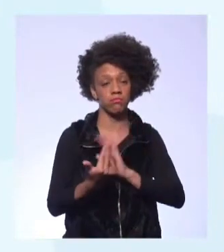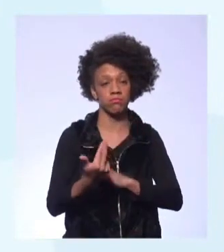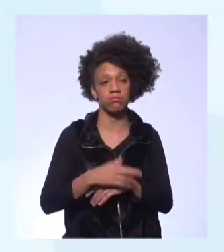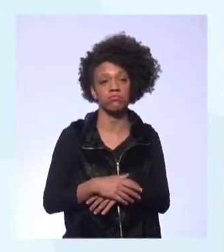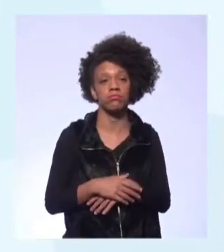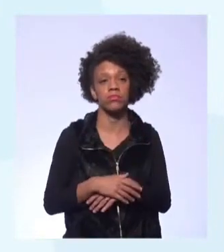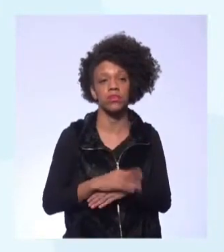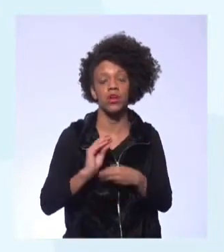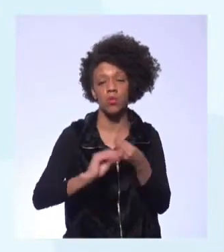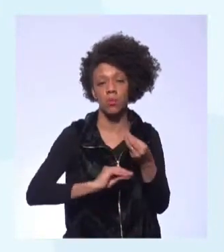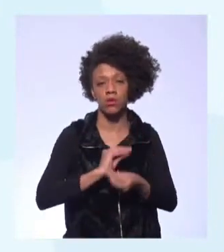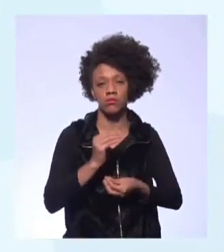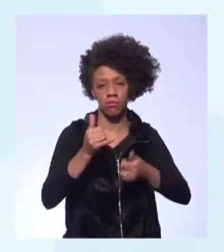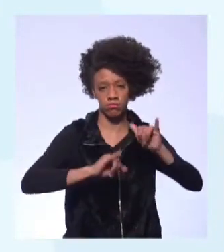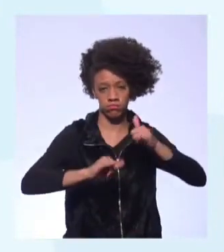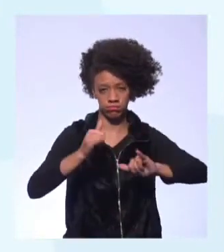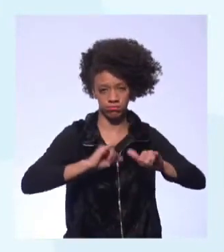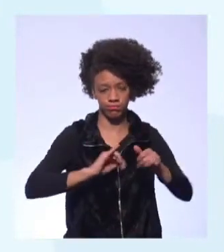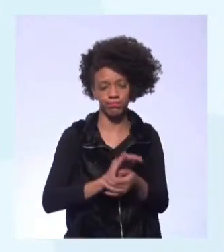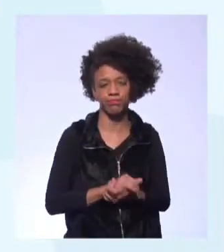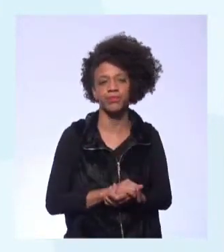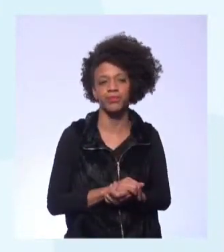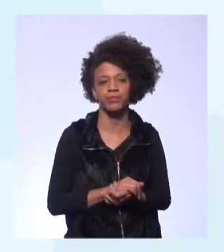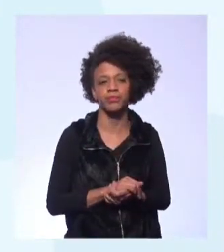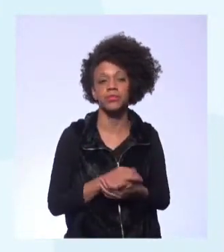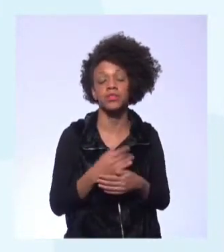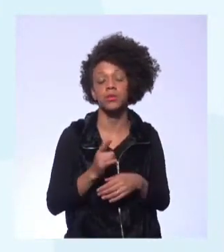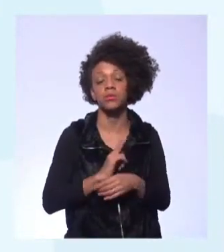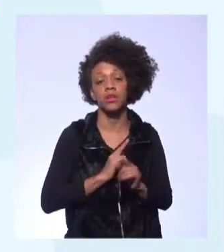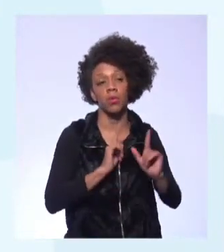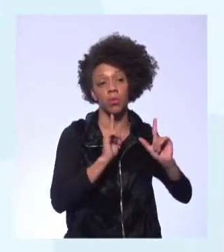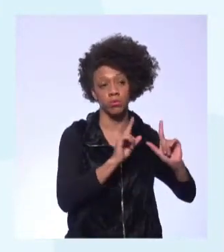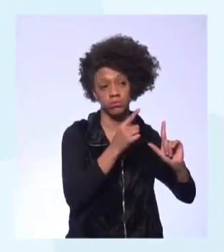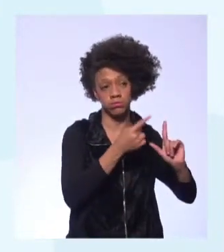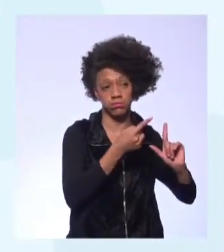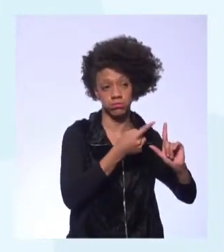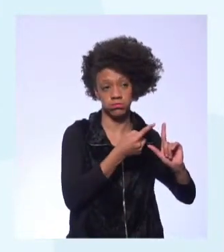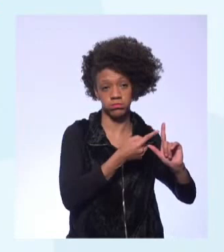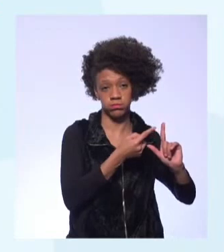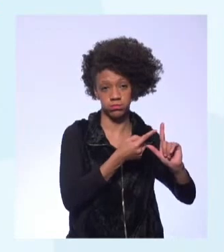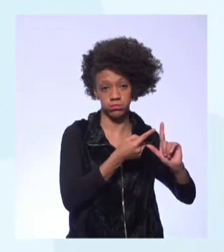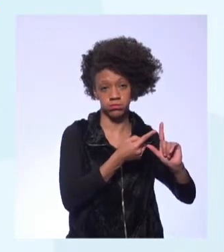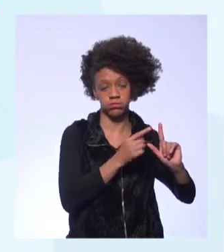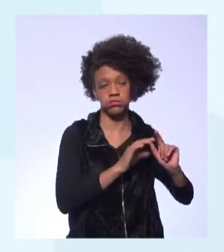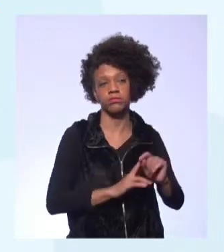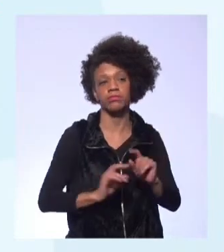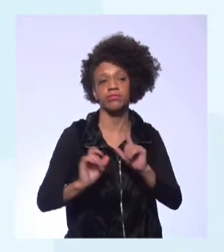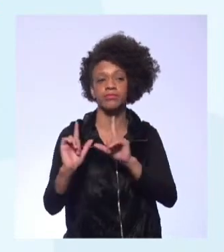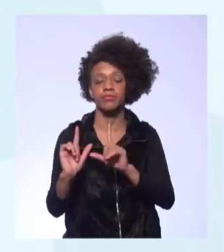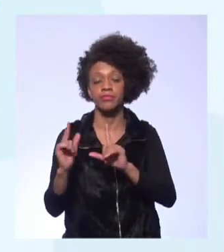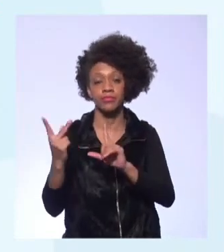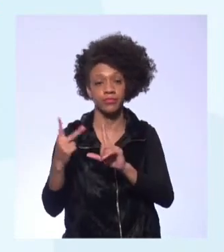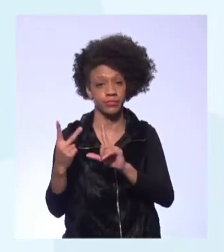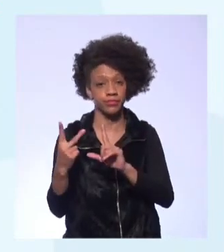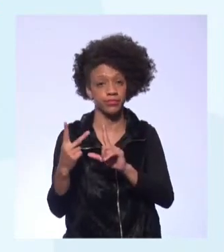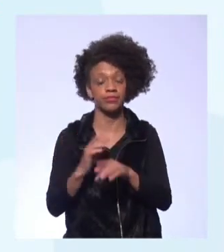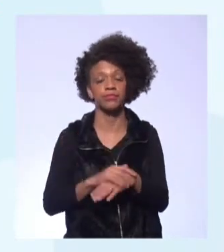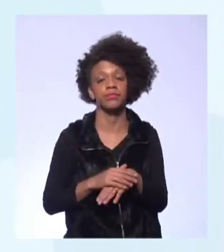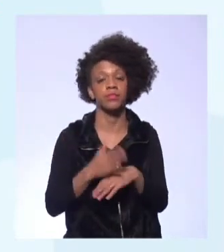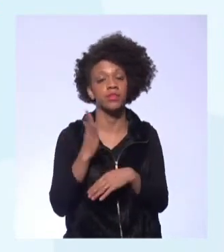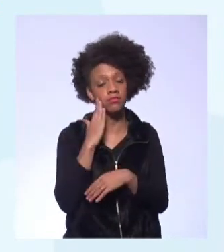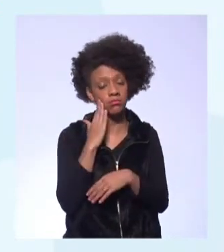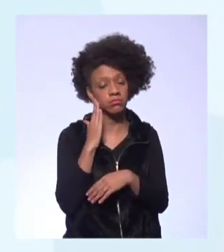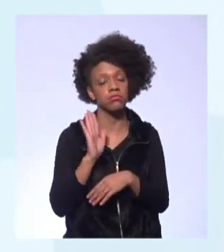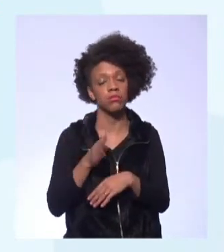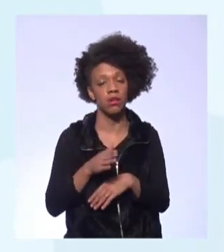uma reação química, tá? Então, eu tenho o quadrinho 1 aqui antes da seta e um após a seta. Então, eu já sei, eu acabei de